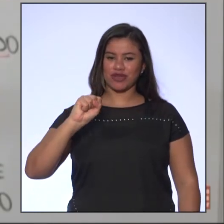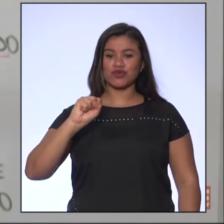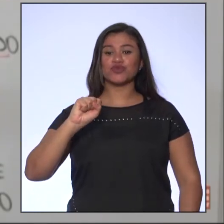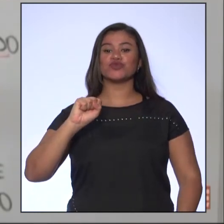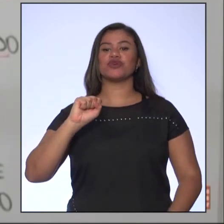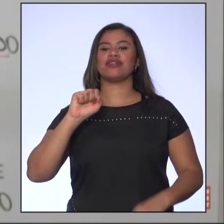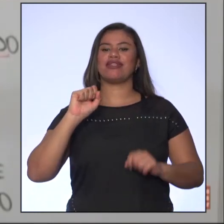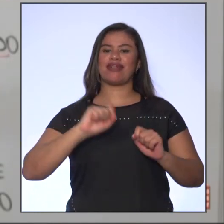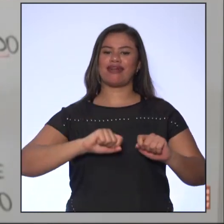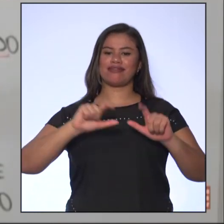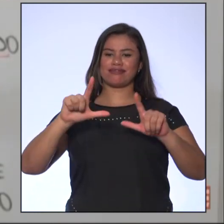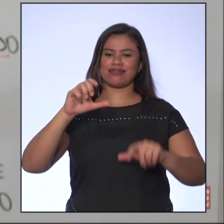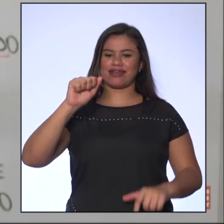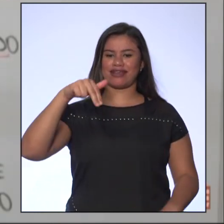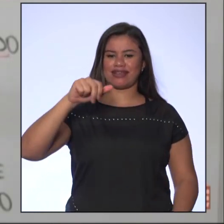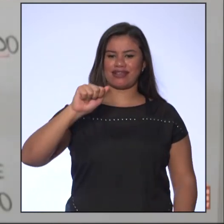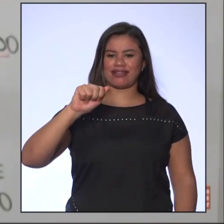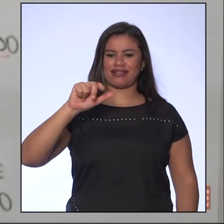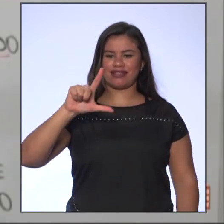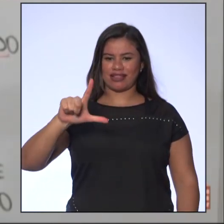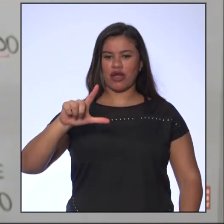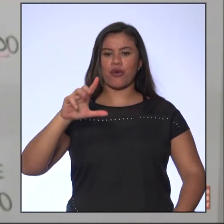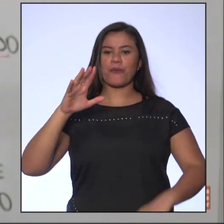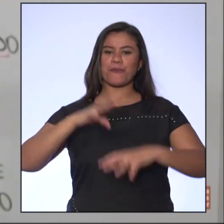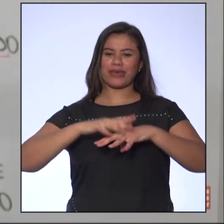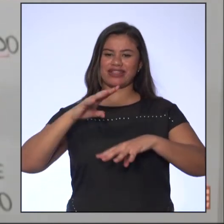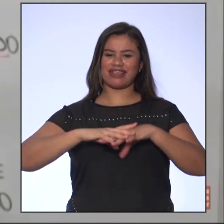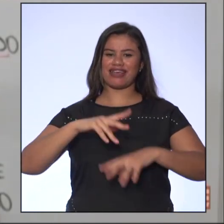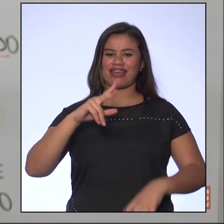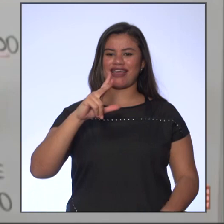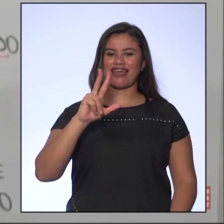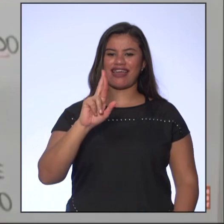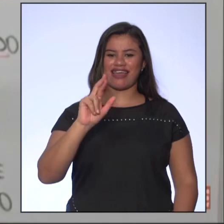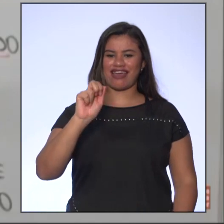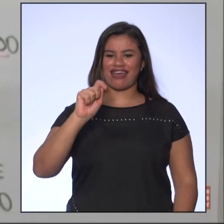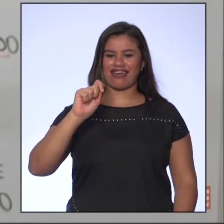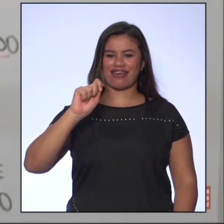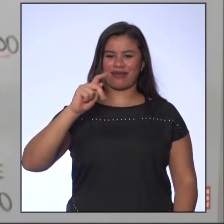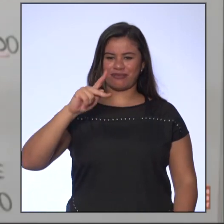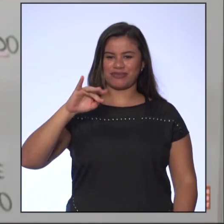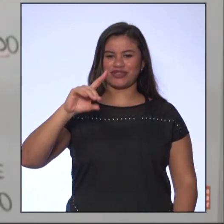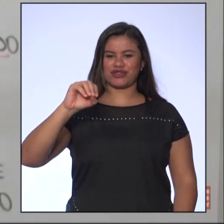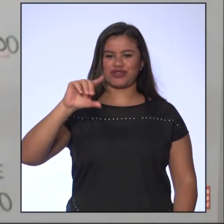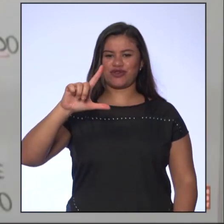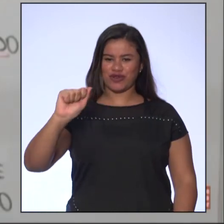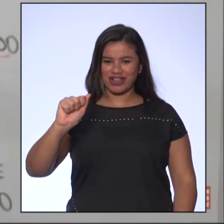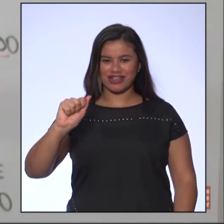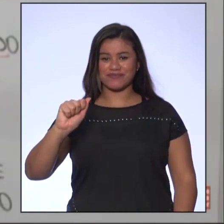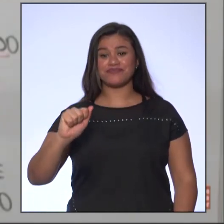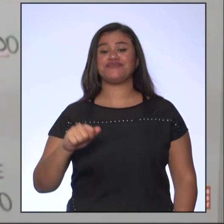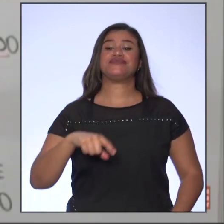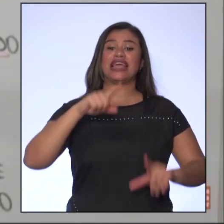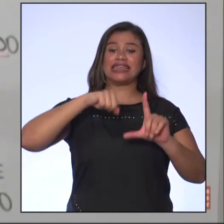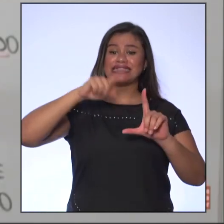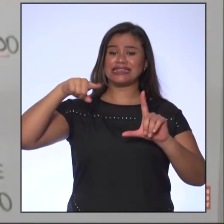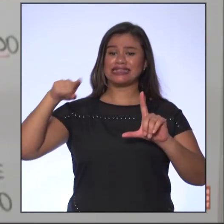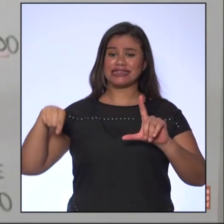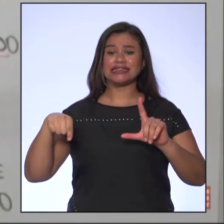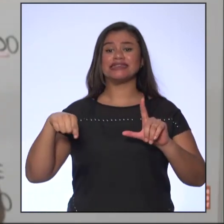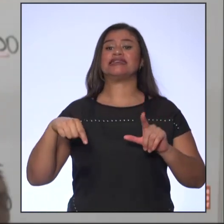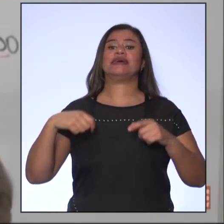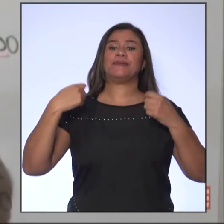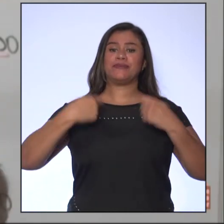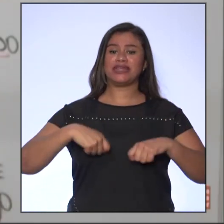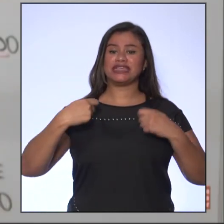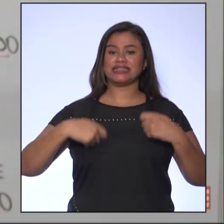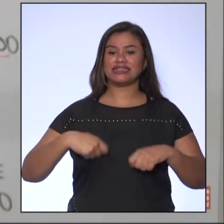canal Matemática Rapidola. E olha só, em estatística, um assunto que você tem que dominar